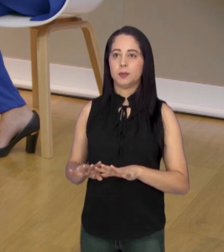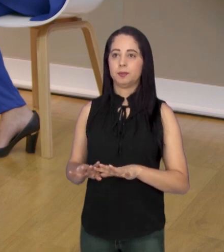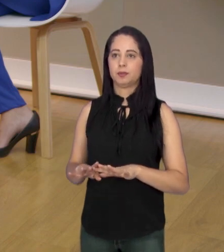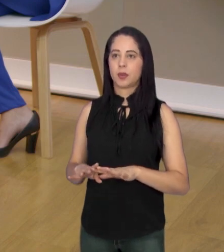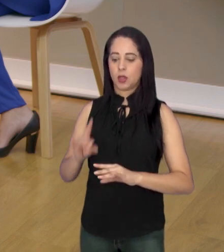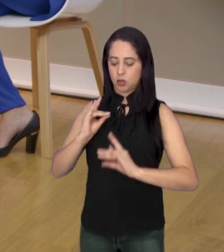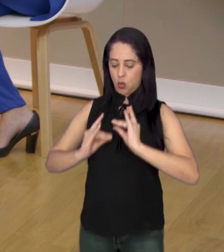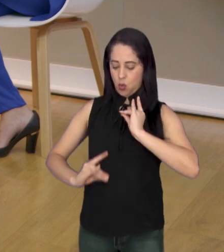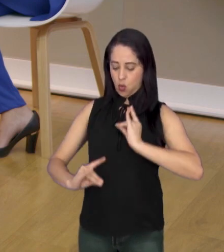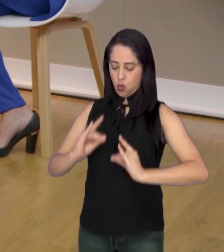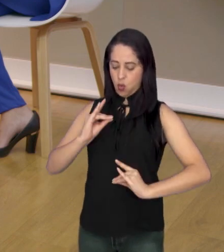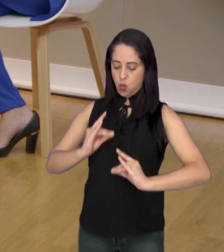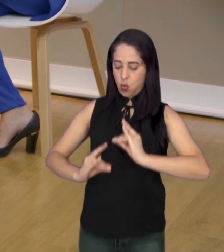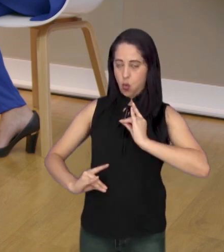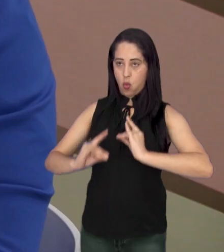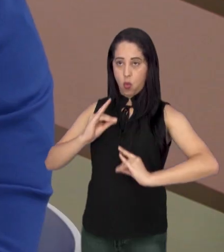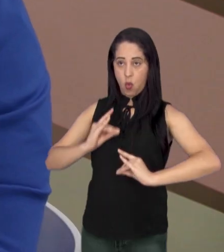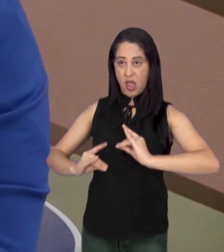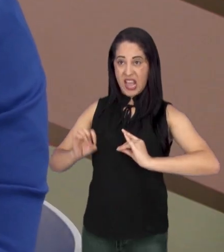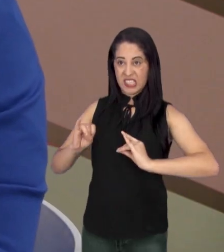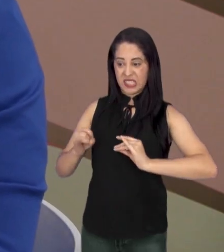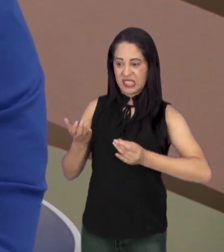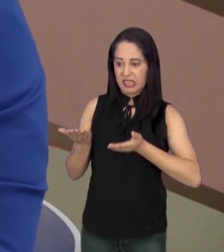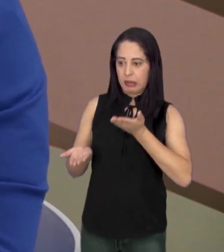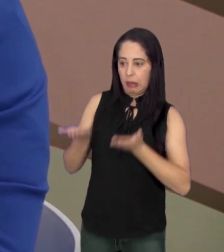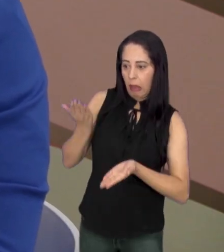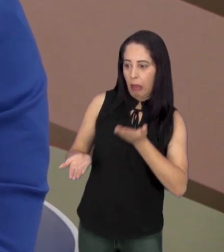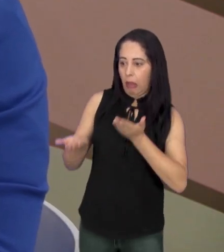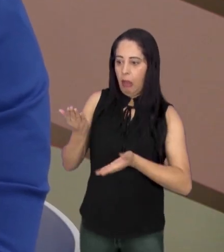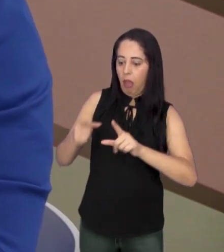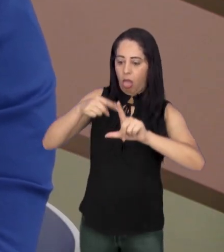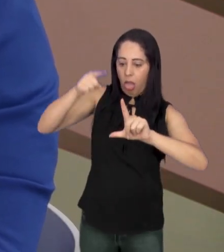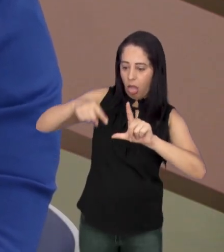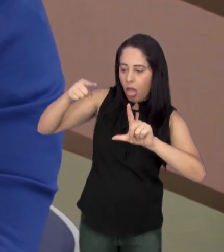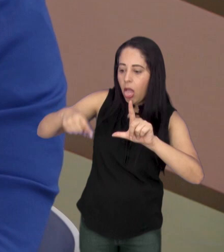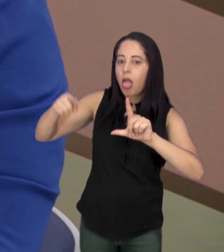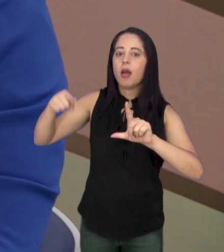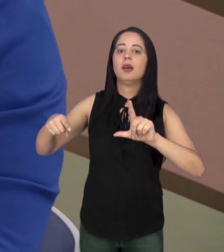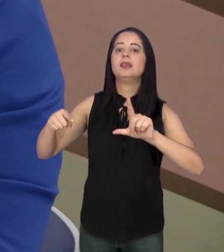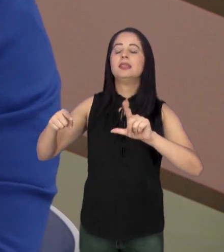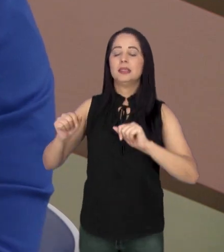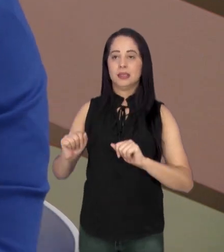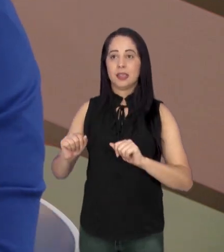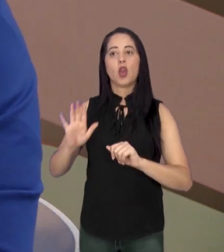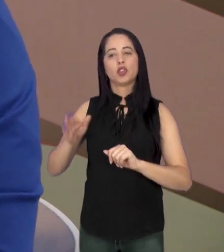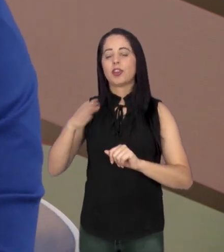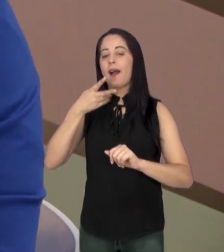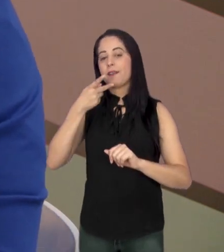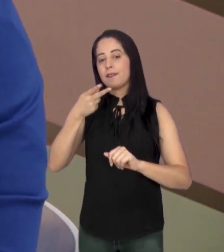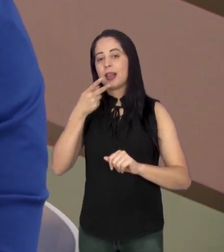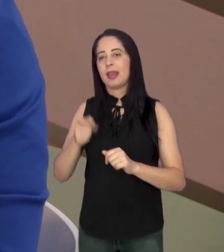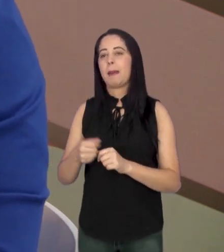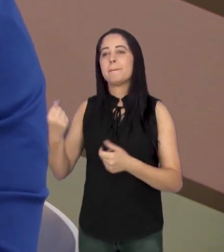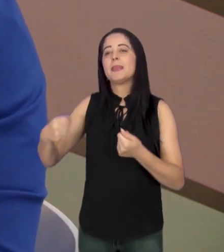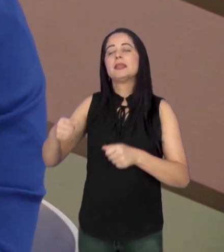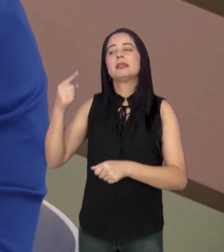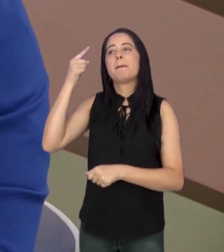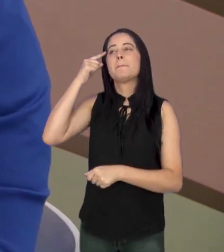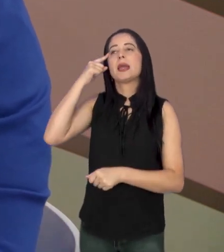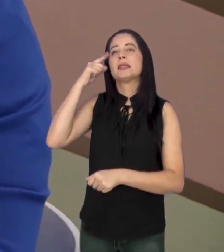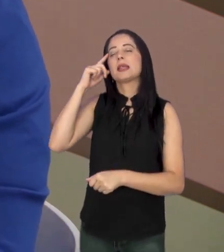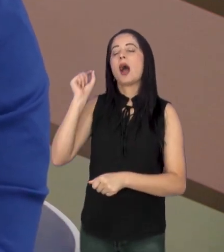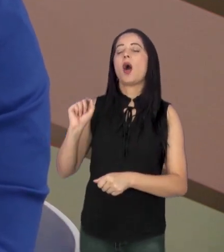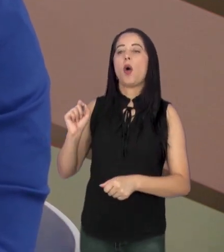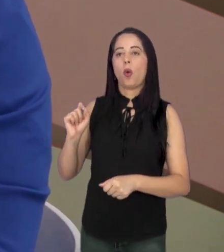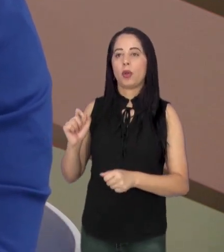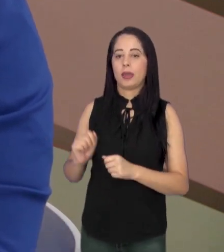o desequilíbrio hormonal, eu tenho falado muito, inclusive, sobre isso essas semanas, né? E a gente precisa pensar